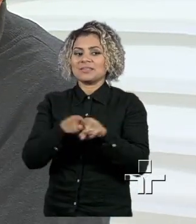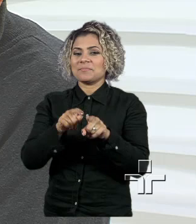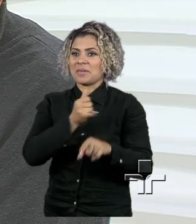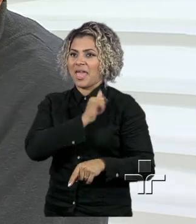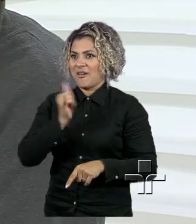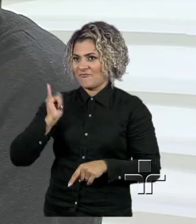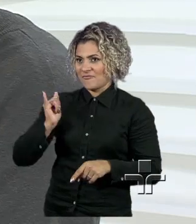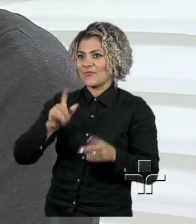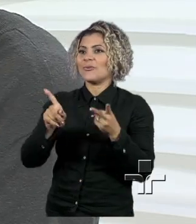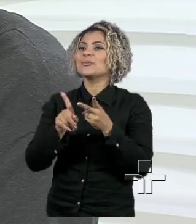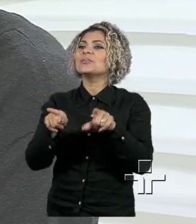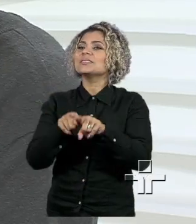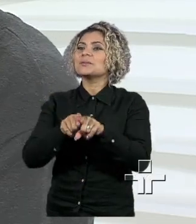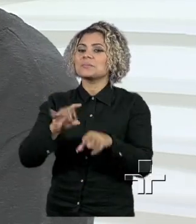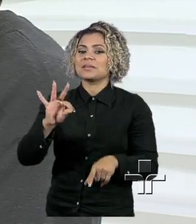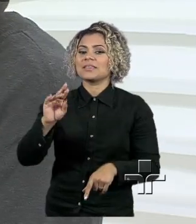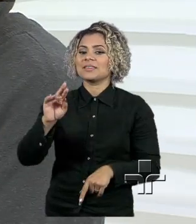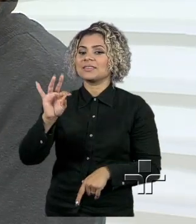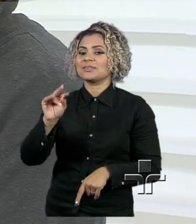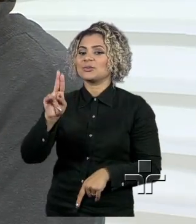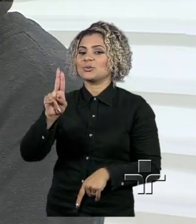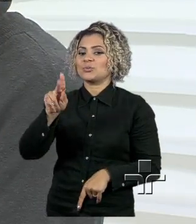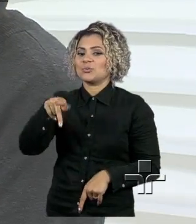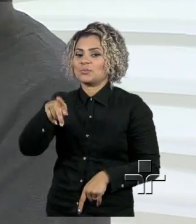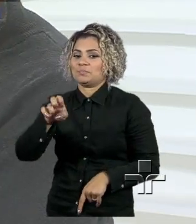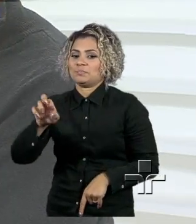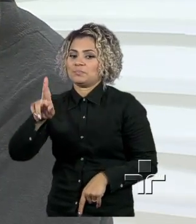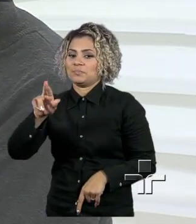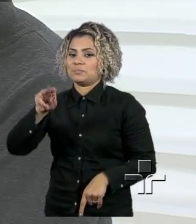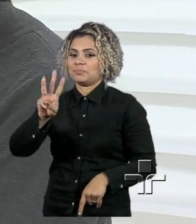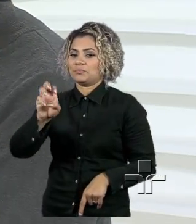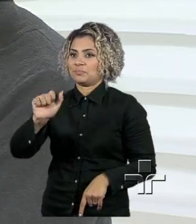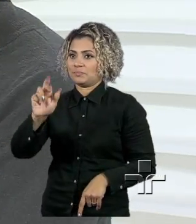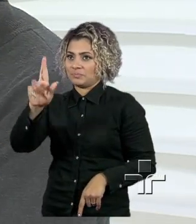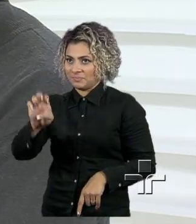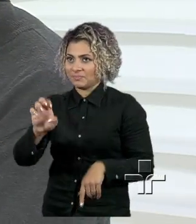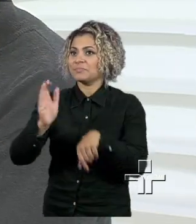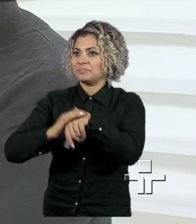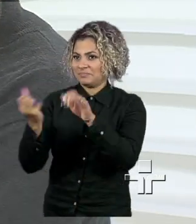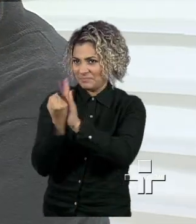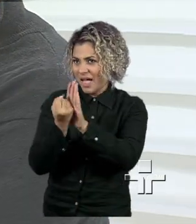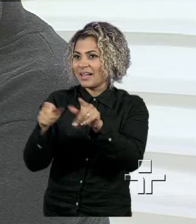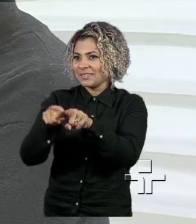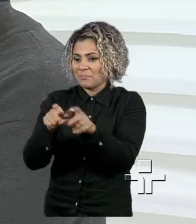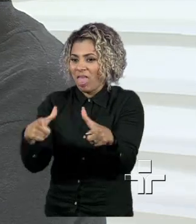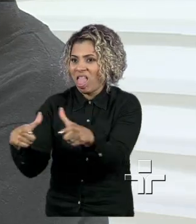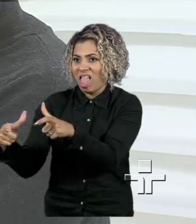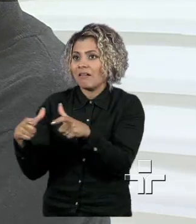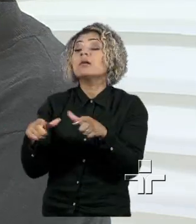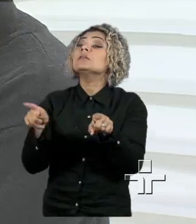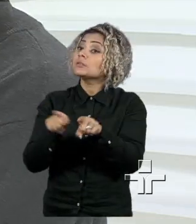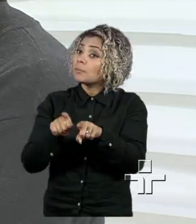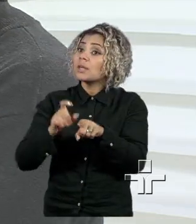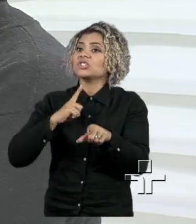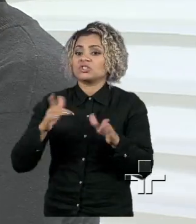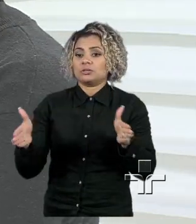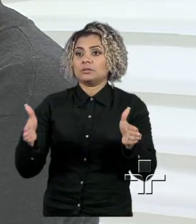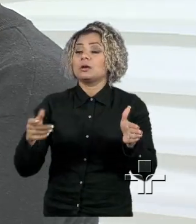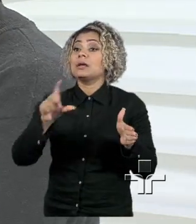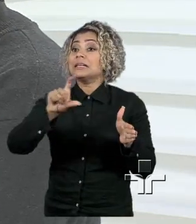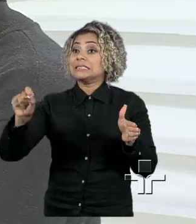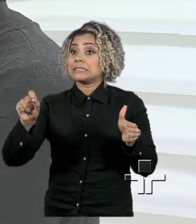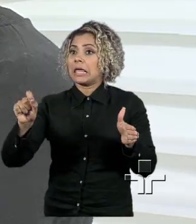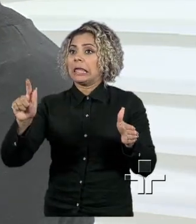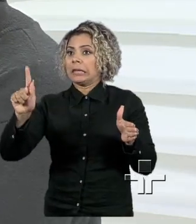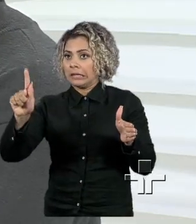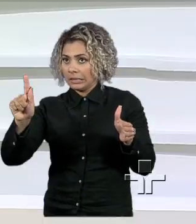Então, o fabricante, eu cometi um erro, né? De vender os 2.000 ovos de 50 gramas, eles tinham de 100 gramas até 1 quilo. Como 100